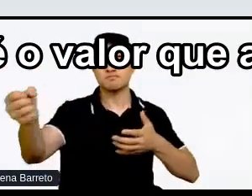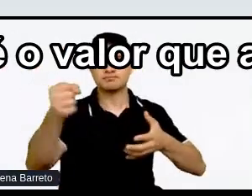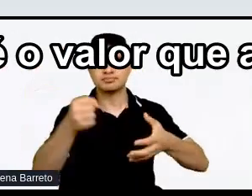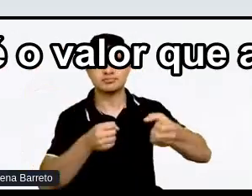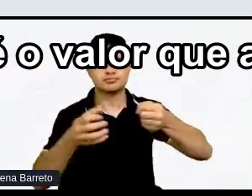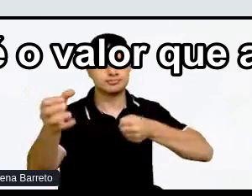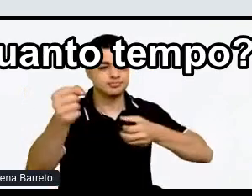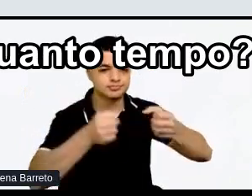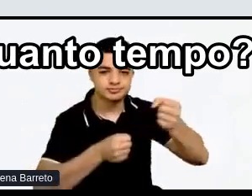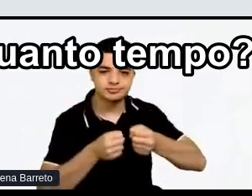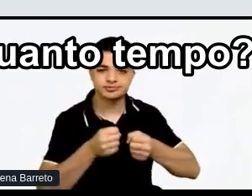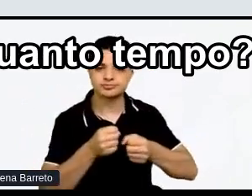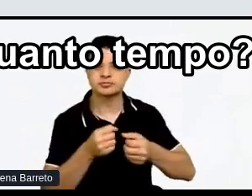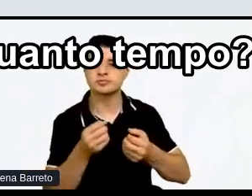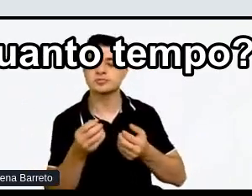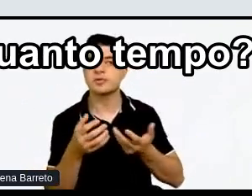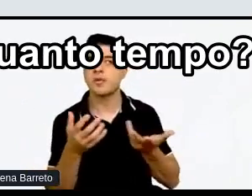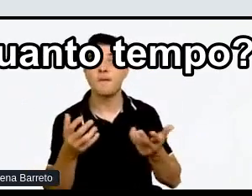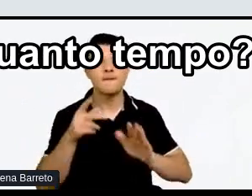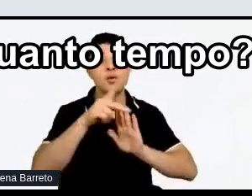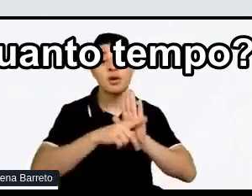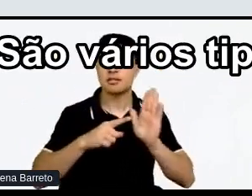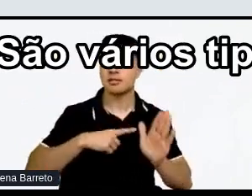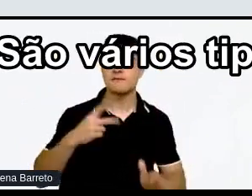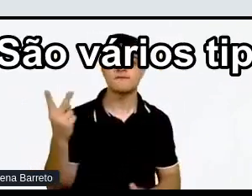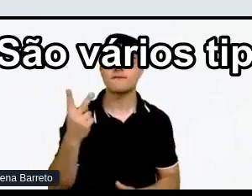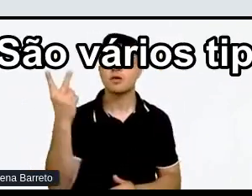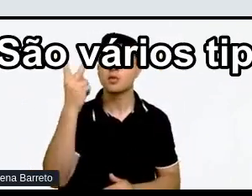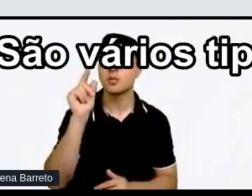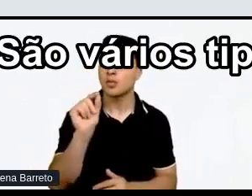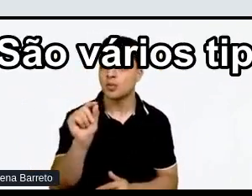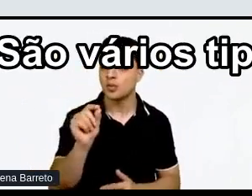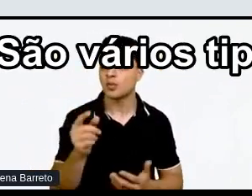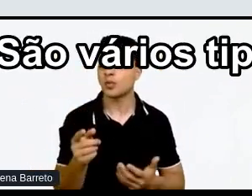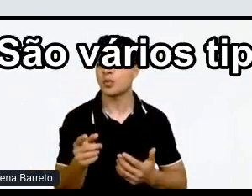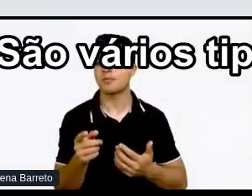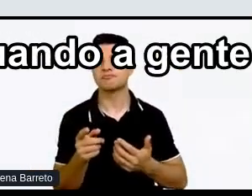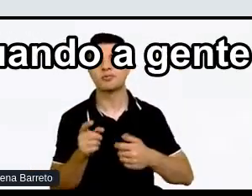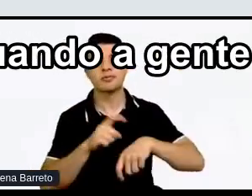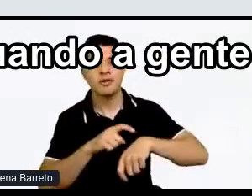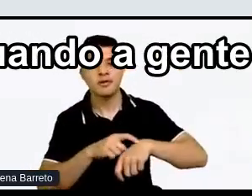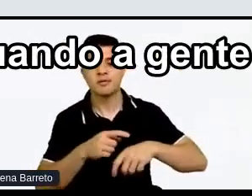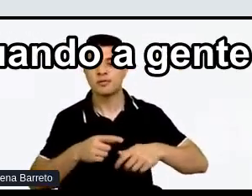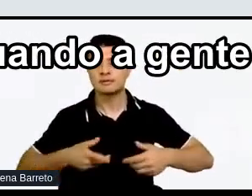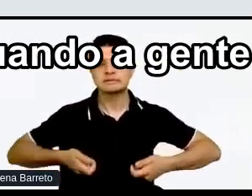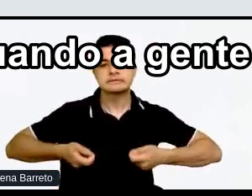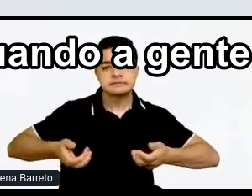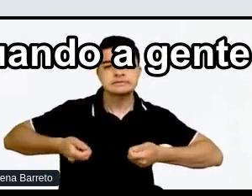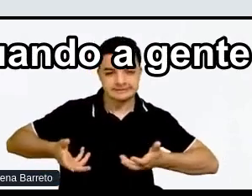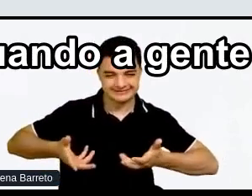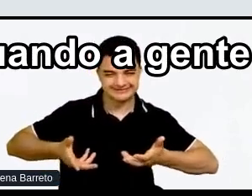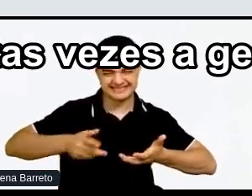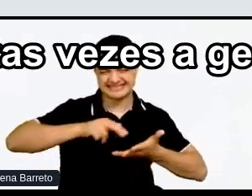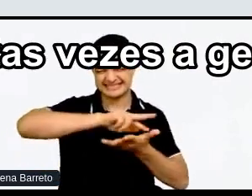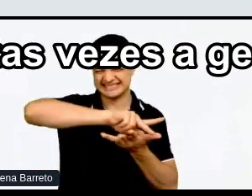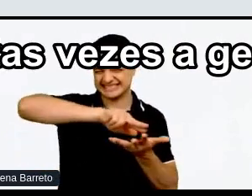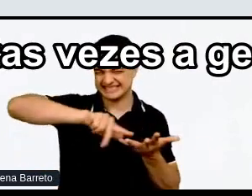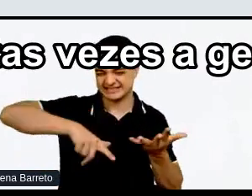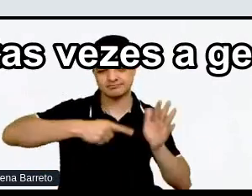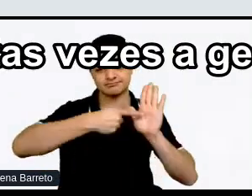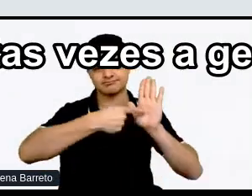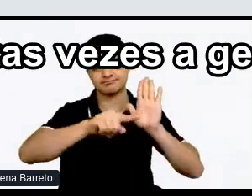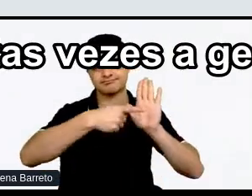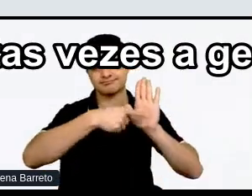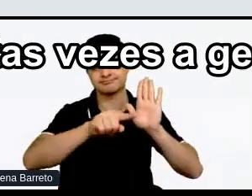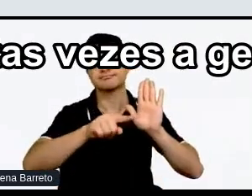o valor que aquele projeto criou, quanto tempo, qual é o custo. Então, são vários tipos de métricas quando a gente fala de pessoas. Muitas vezes a